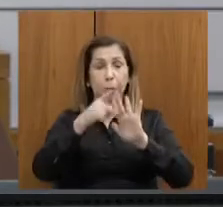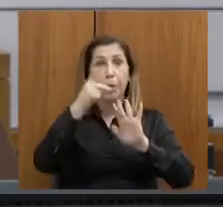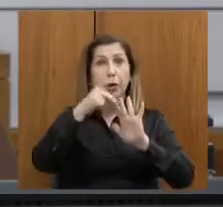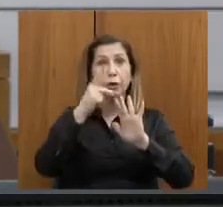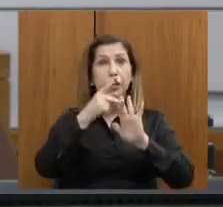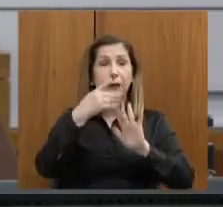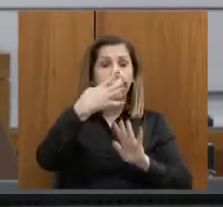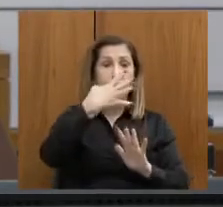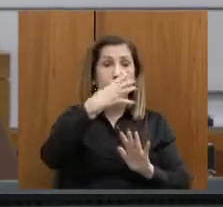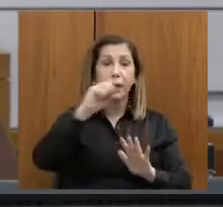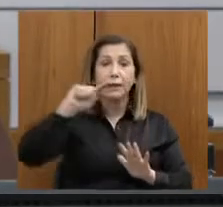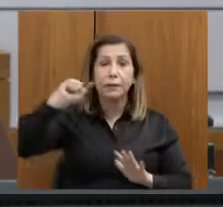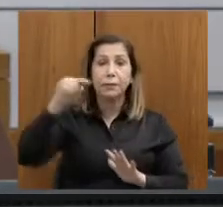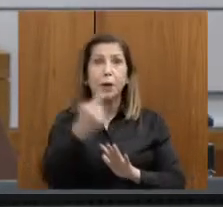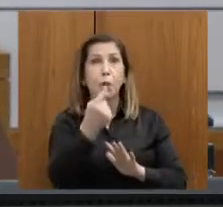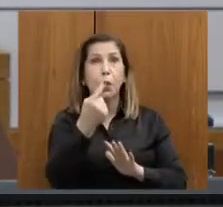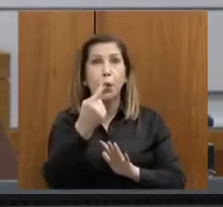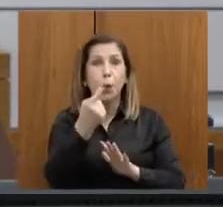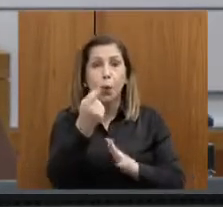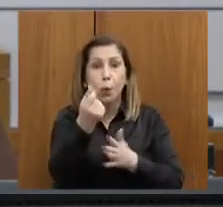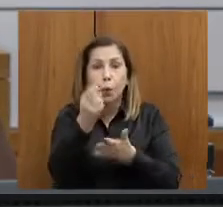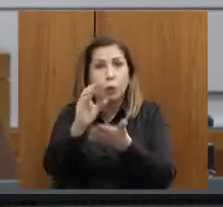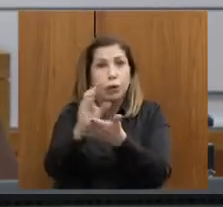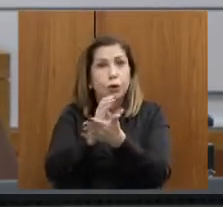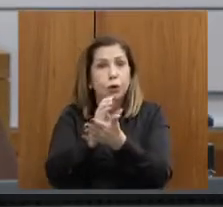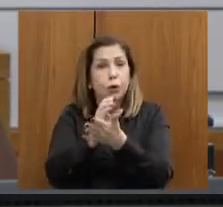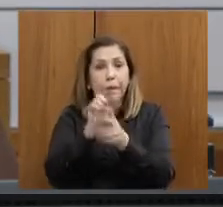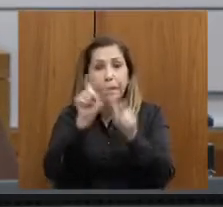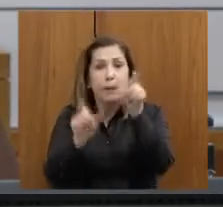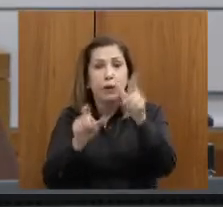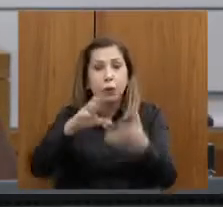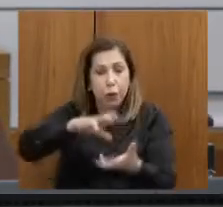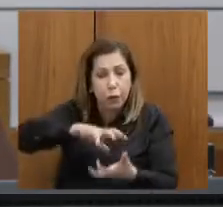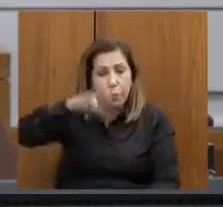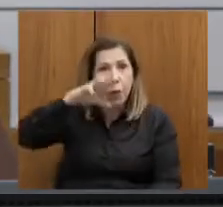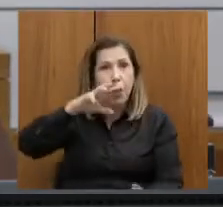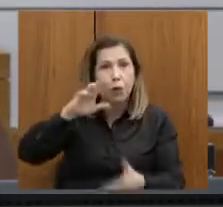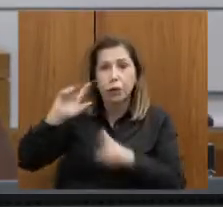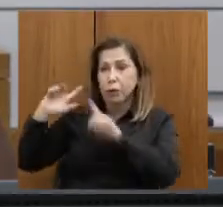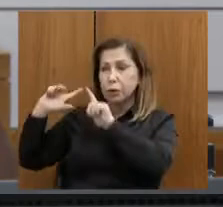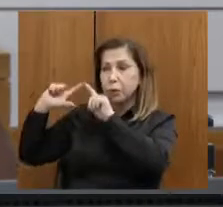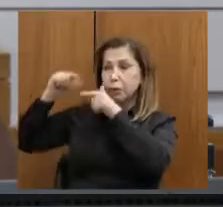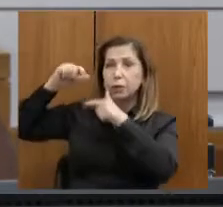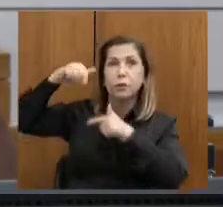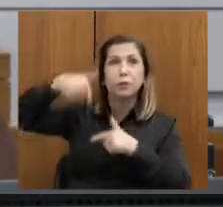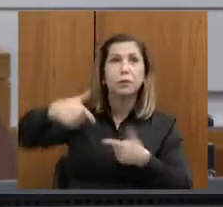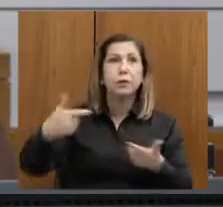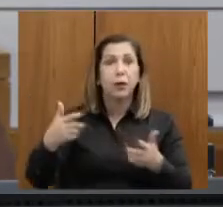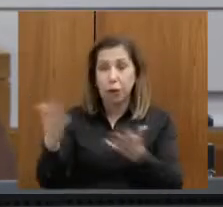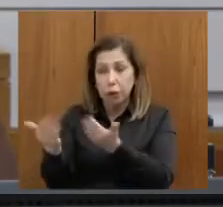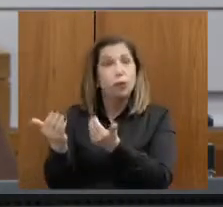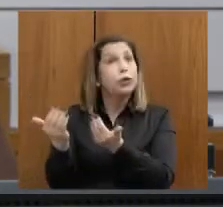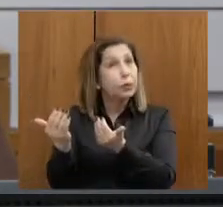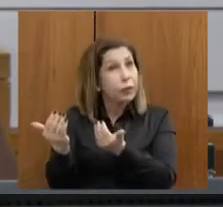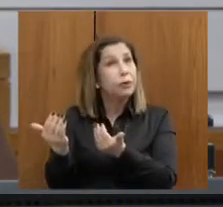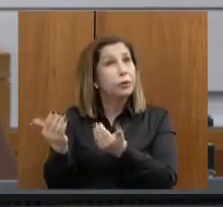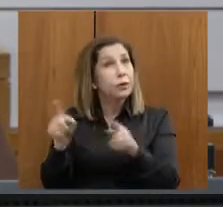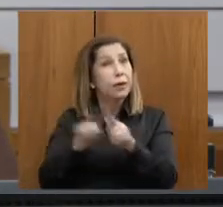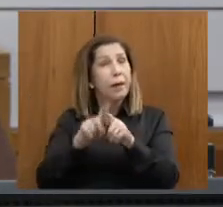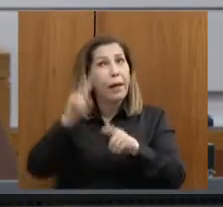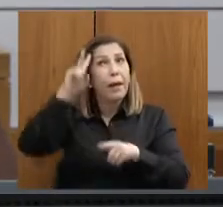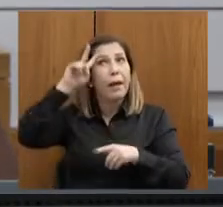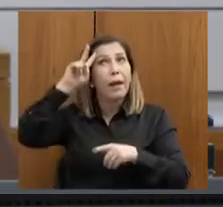aprovado no fundo do Idoso para trabalhar com povos e comunidades tradicionais e os idosos EA Juventude no sentido de